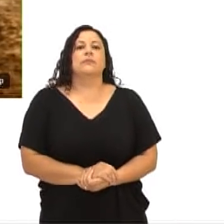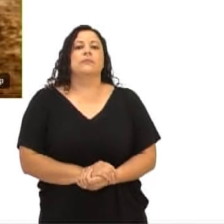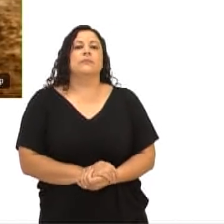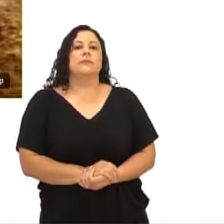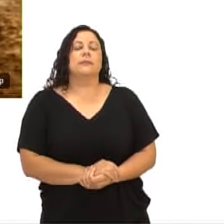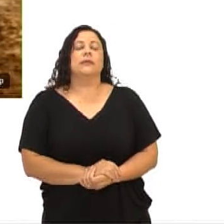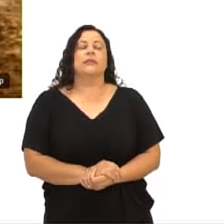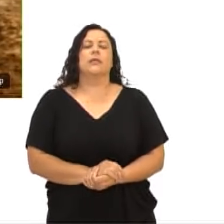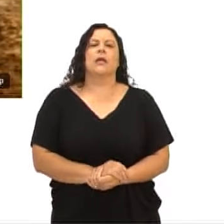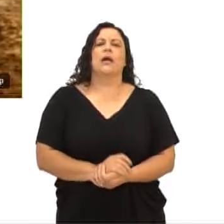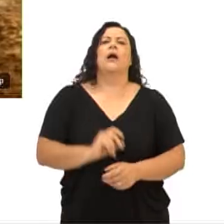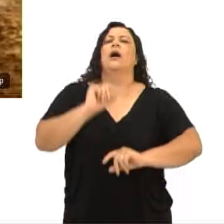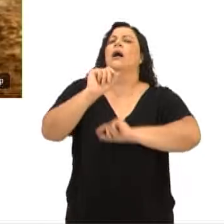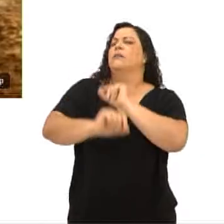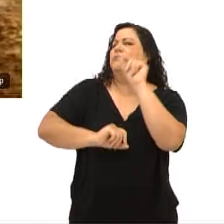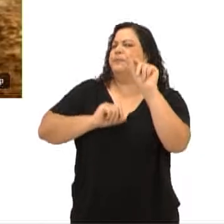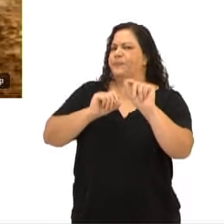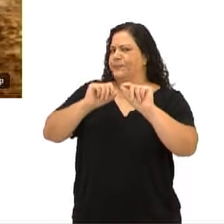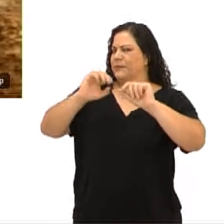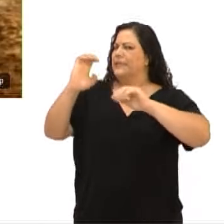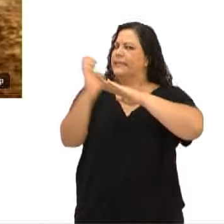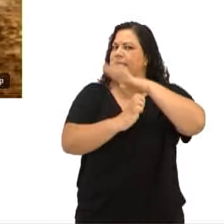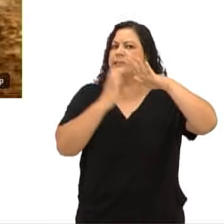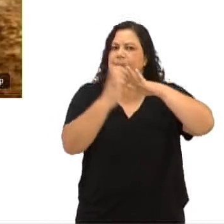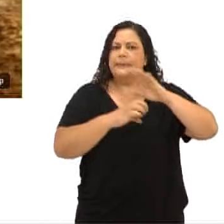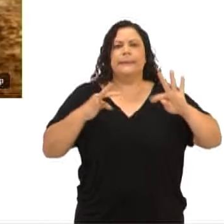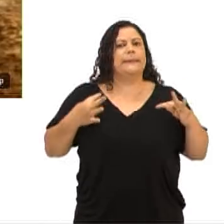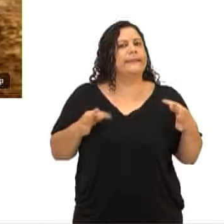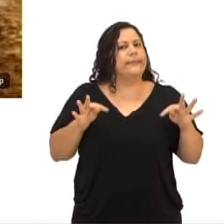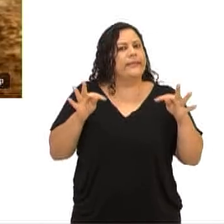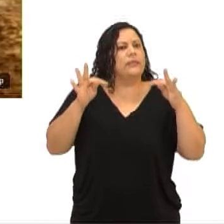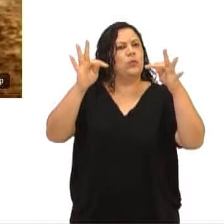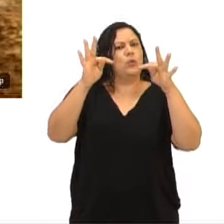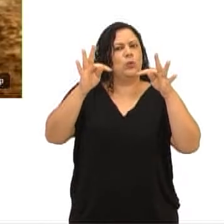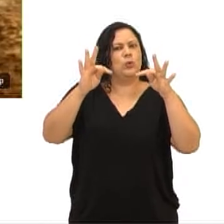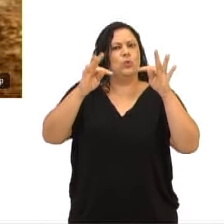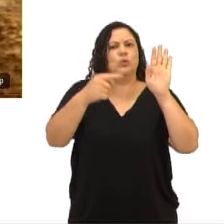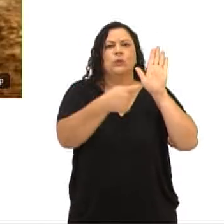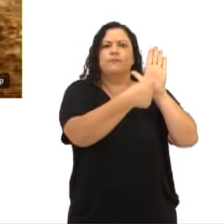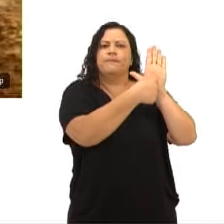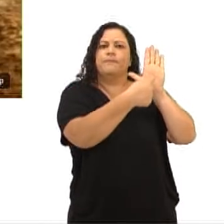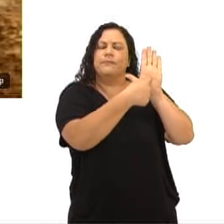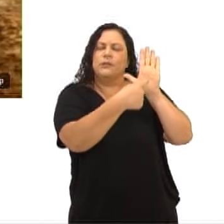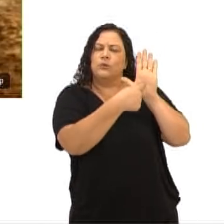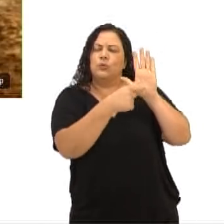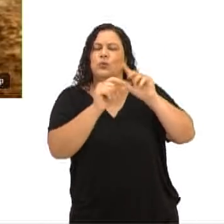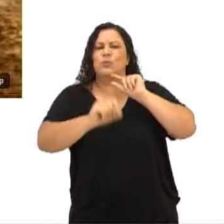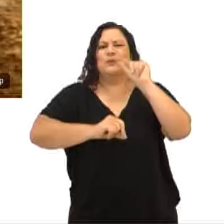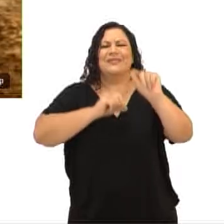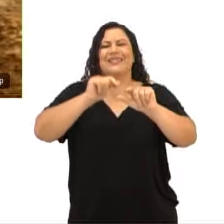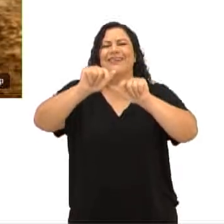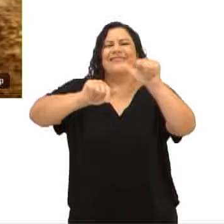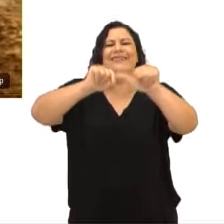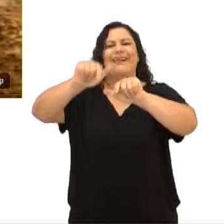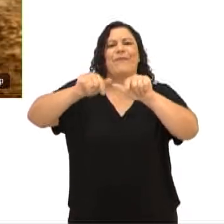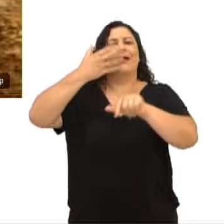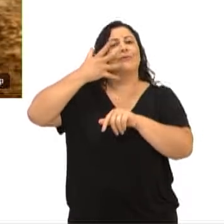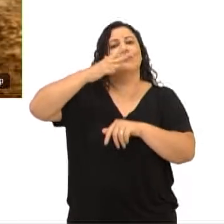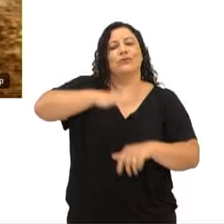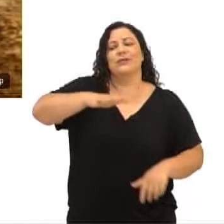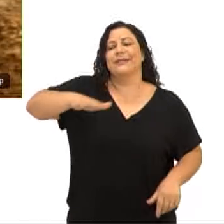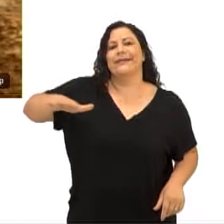aqui, as empresas de tecnologia, infelizmente, foram denunciadas por trabalho infantil na África. A